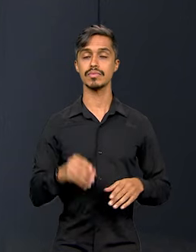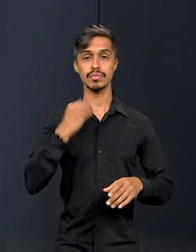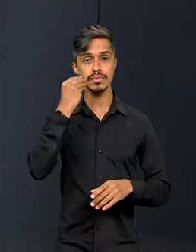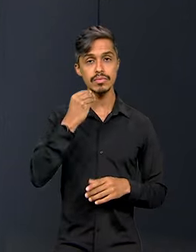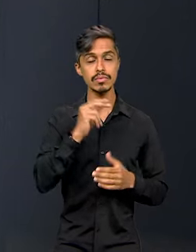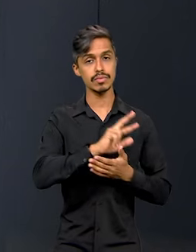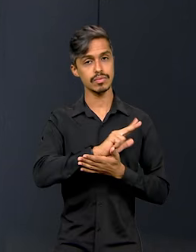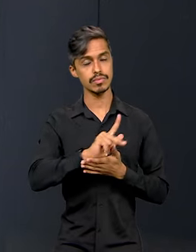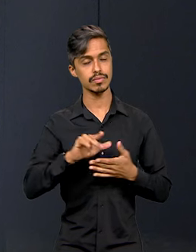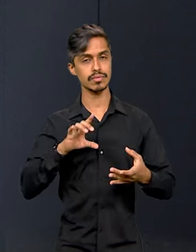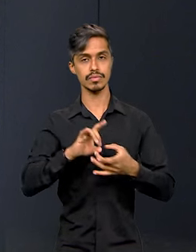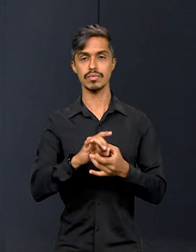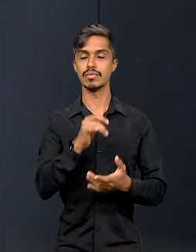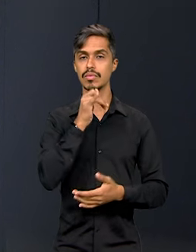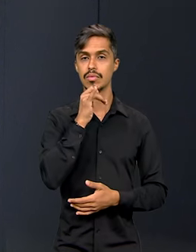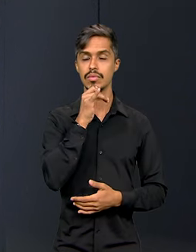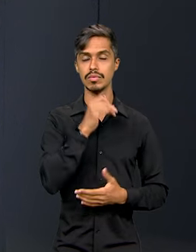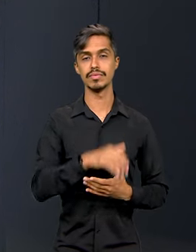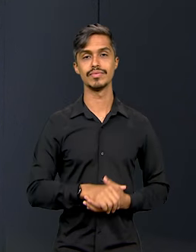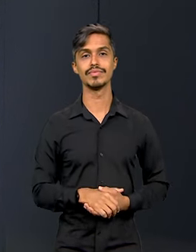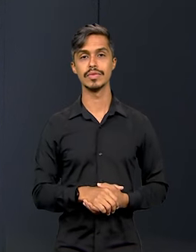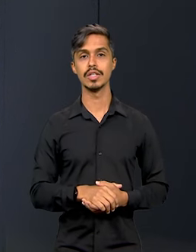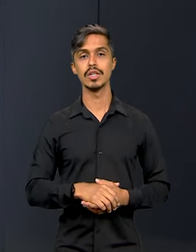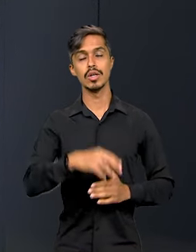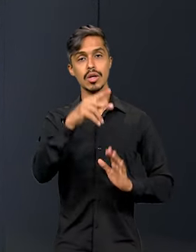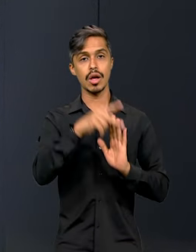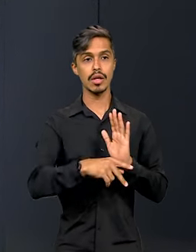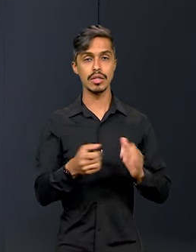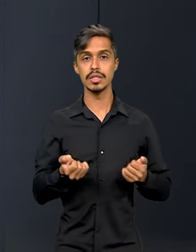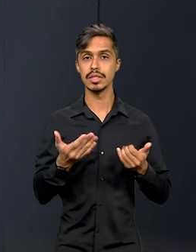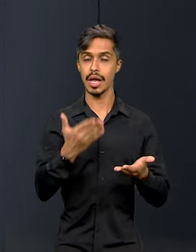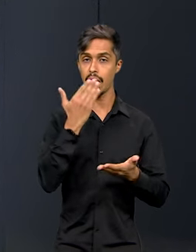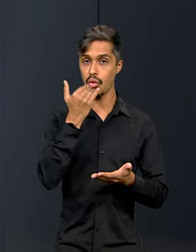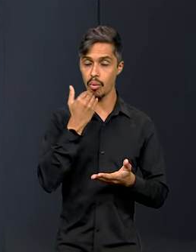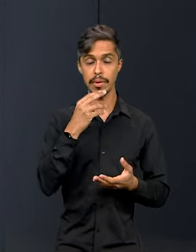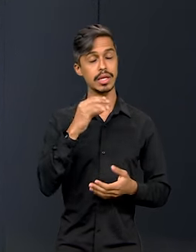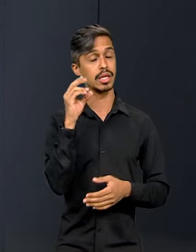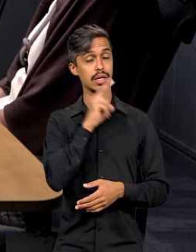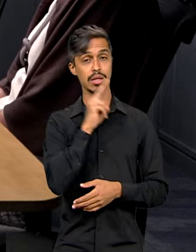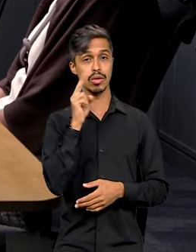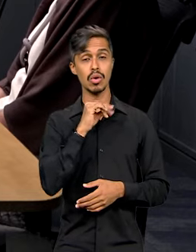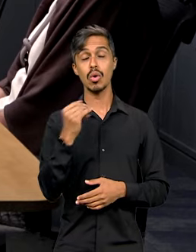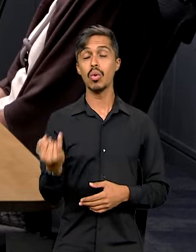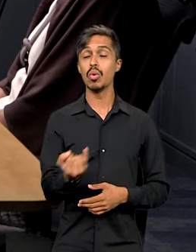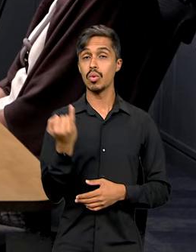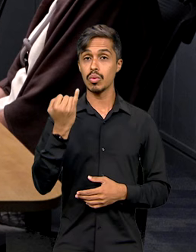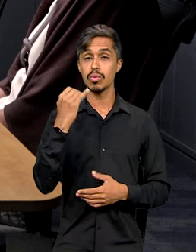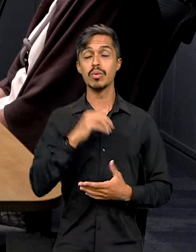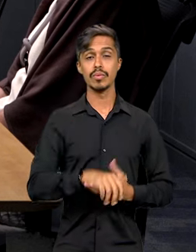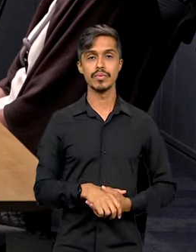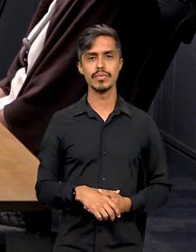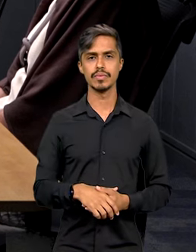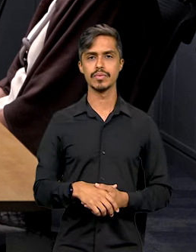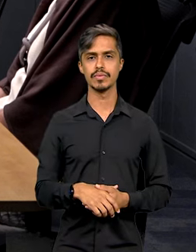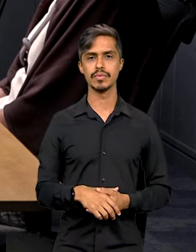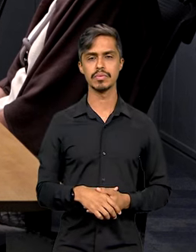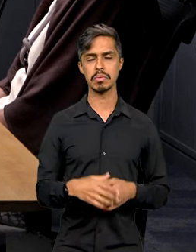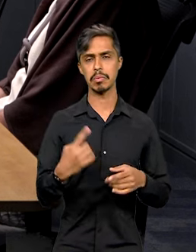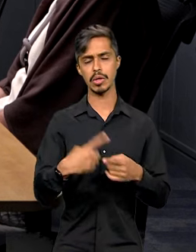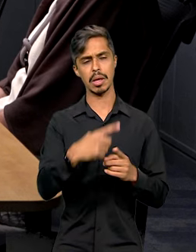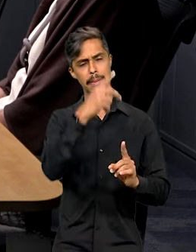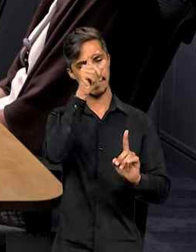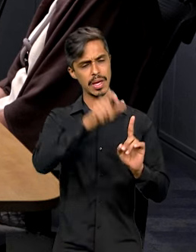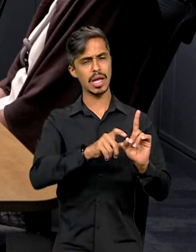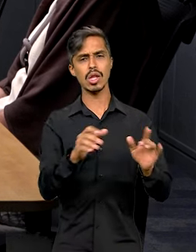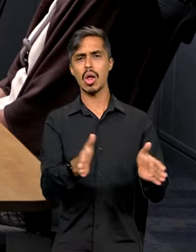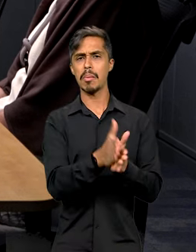transferências condicionadas por exemplo programa de adquisição de alimentos que é muito importante de ação imediata Porque nós não podemos falar para um para um para